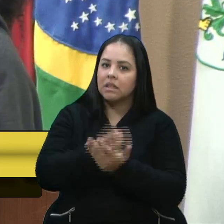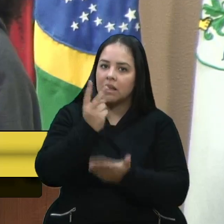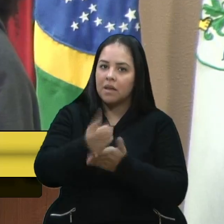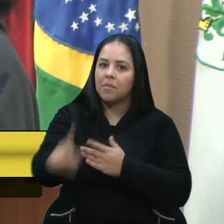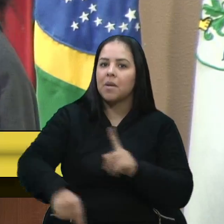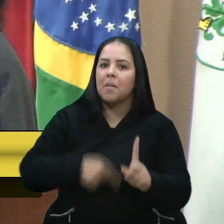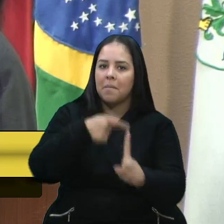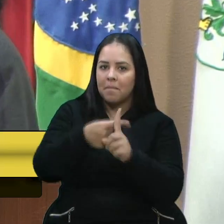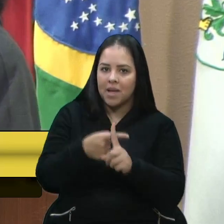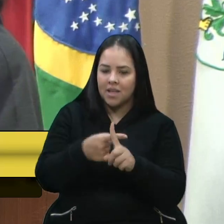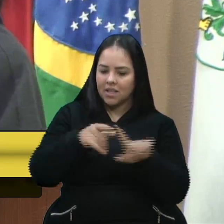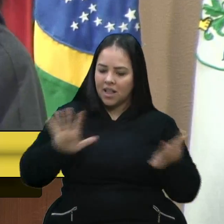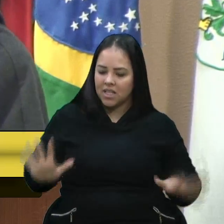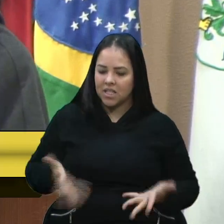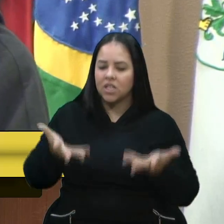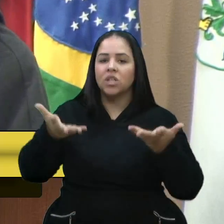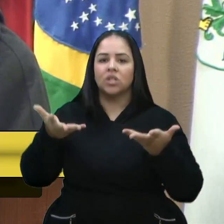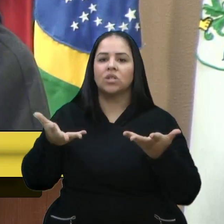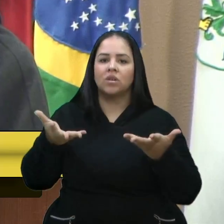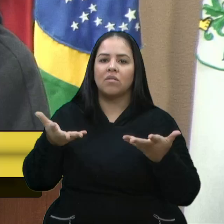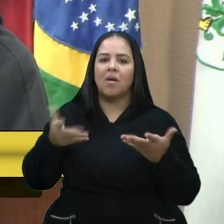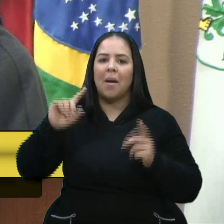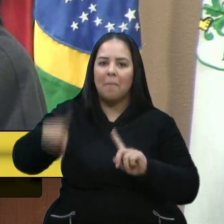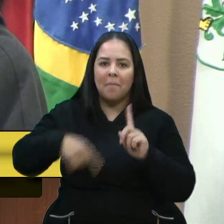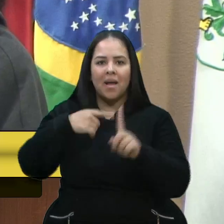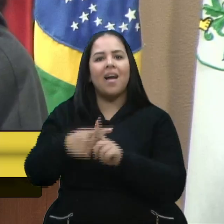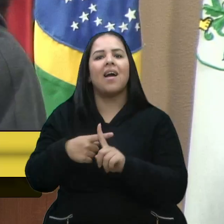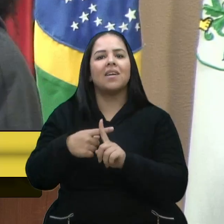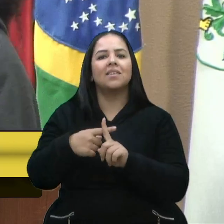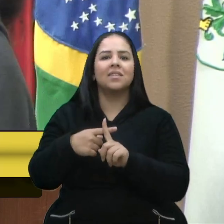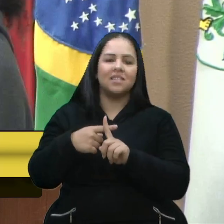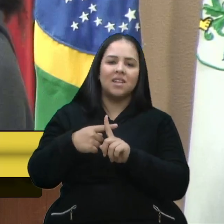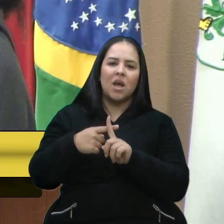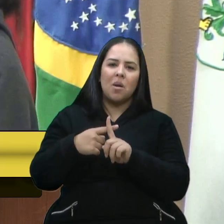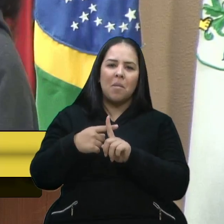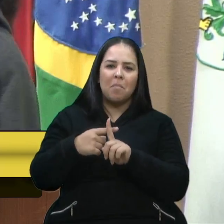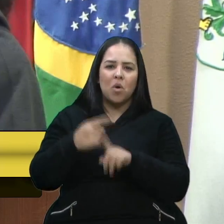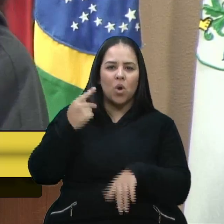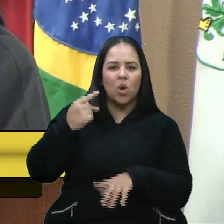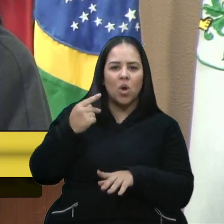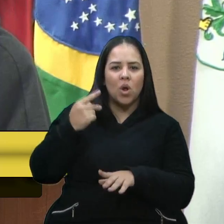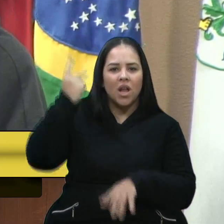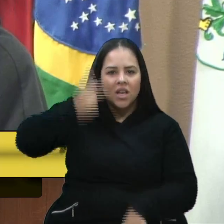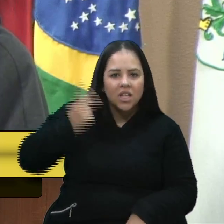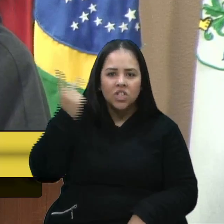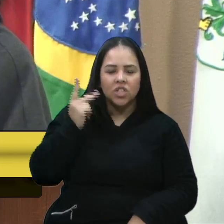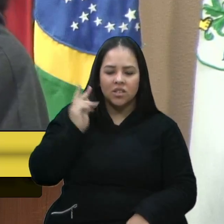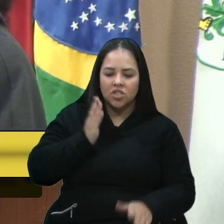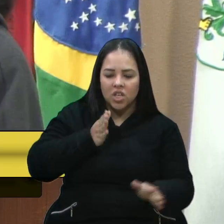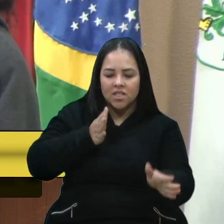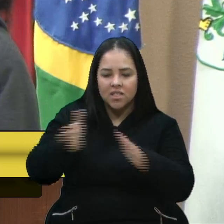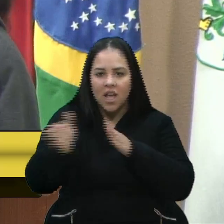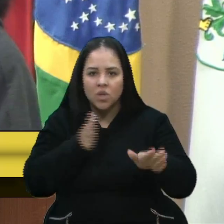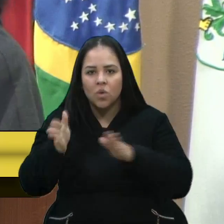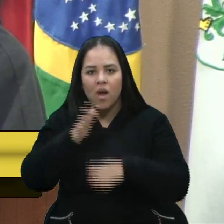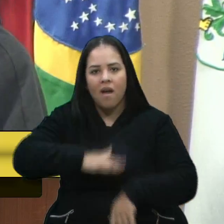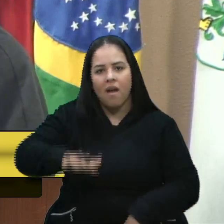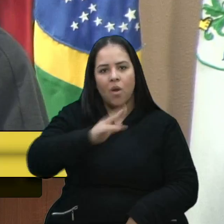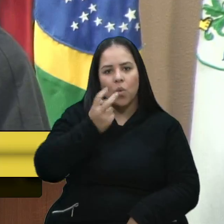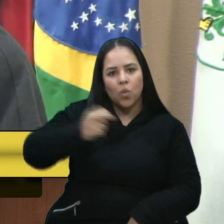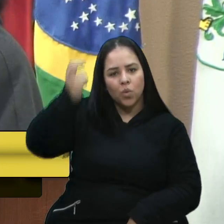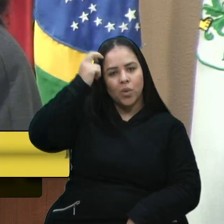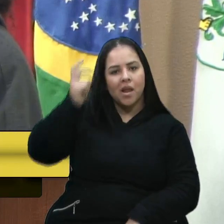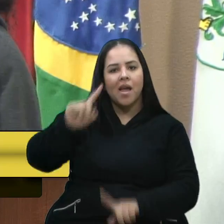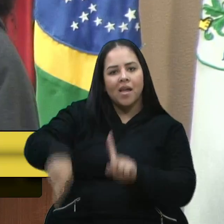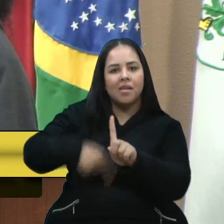mais incentivo, de mais políticas públicas sociais de acesso à cultura e de mais